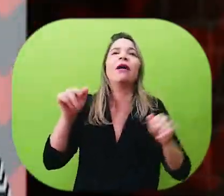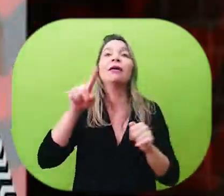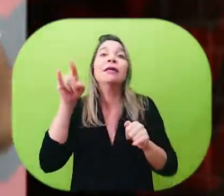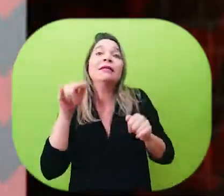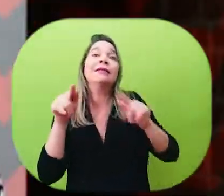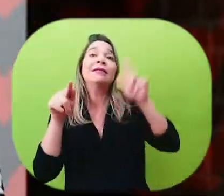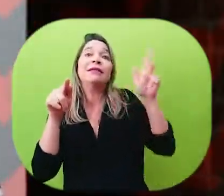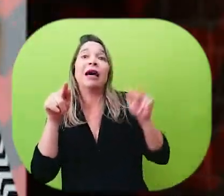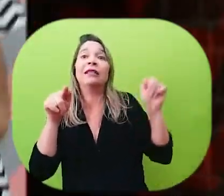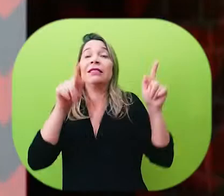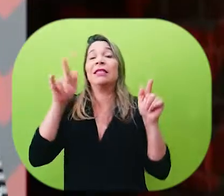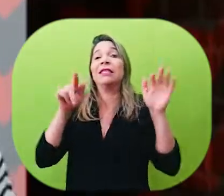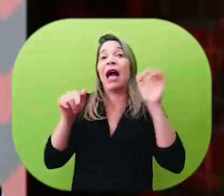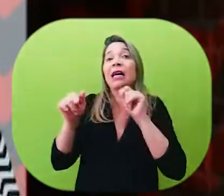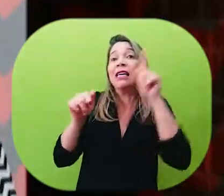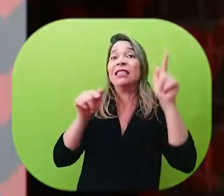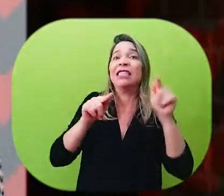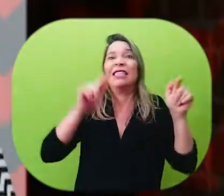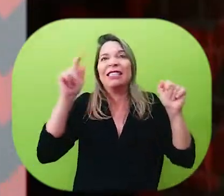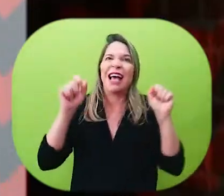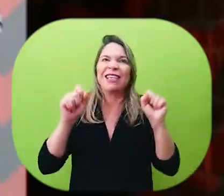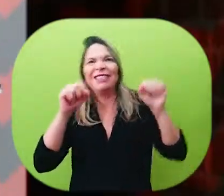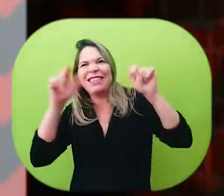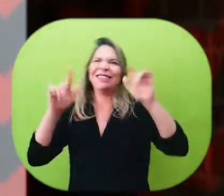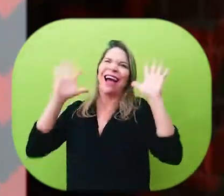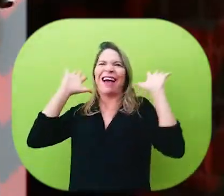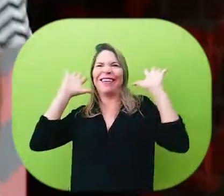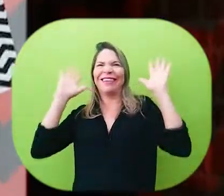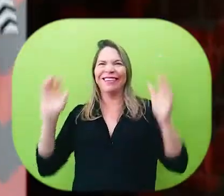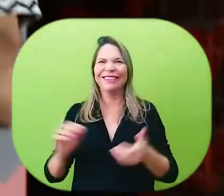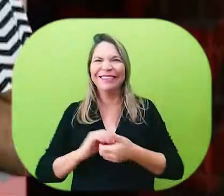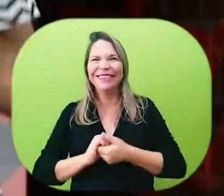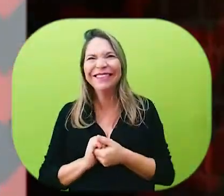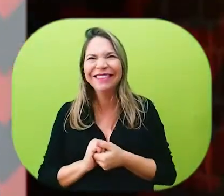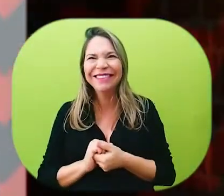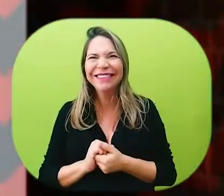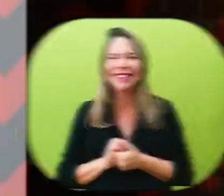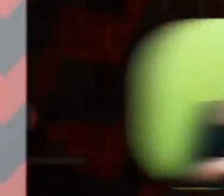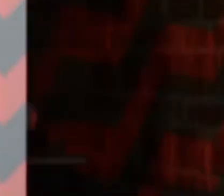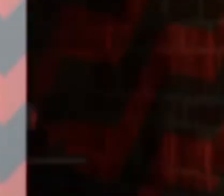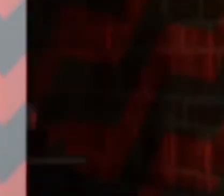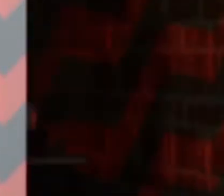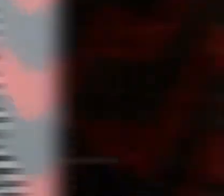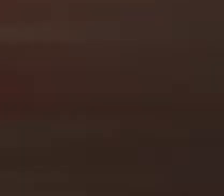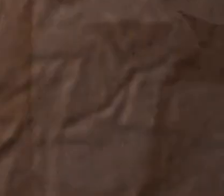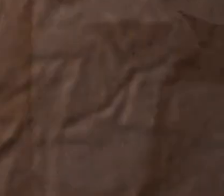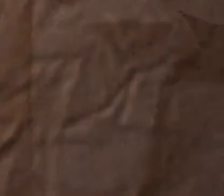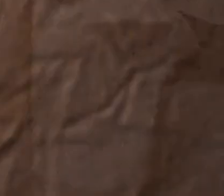Zig Zag, Zig Zag, Zig Zag, Zig Zag, Zig Zag, Zig Zag, Zig Zag.